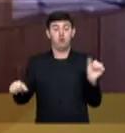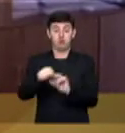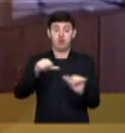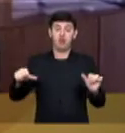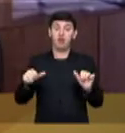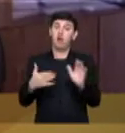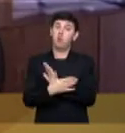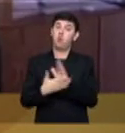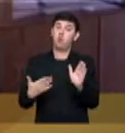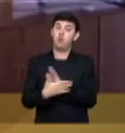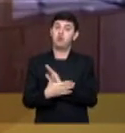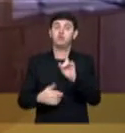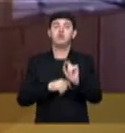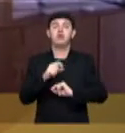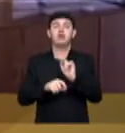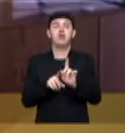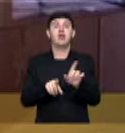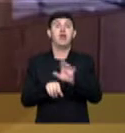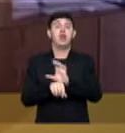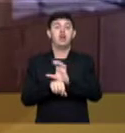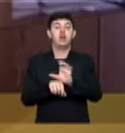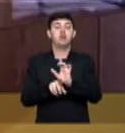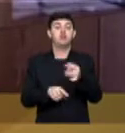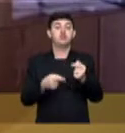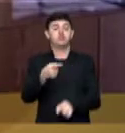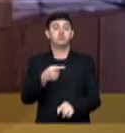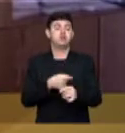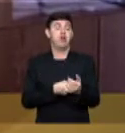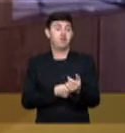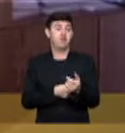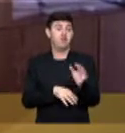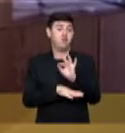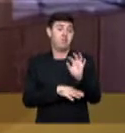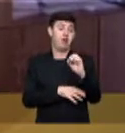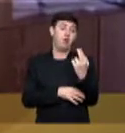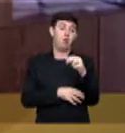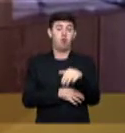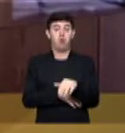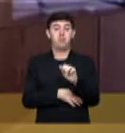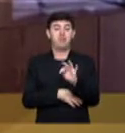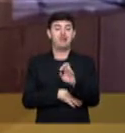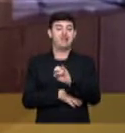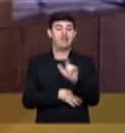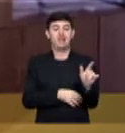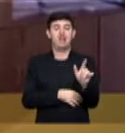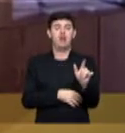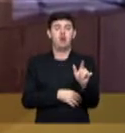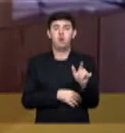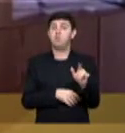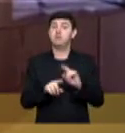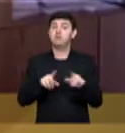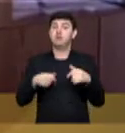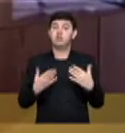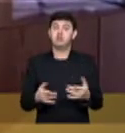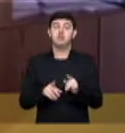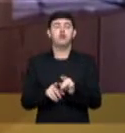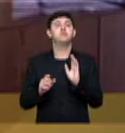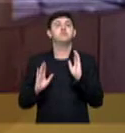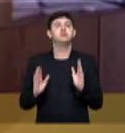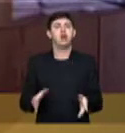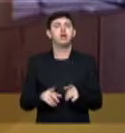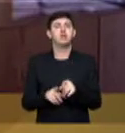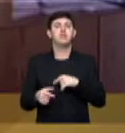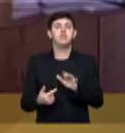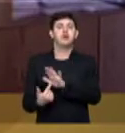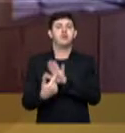tiraram do mundo jurídico as inconstitucionalidades formais e materiais da norma. O próprio Supremo Tribunal Federal, a excelência, já se manifestou diversas vezes sobre o